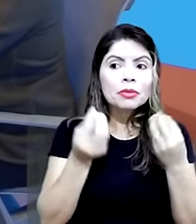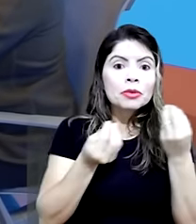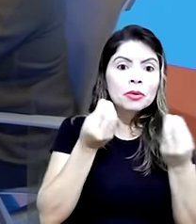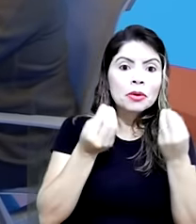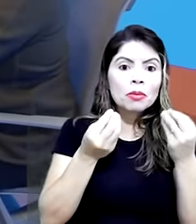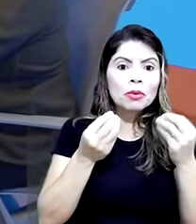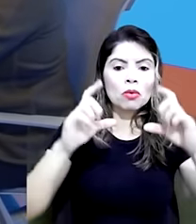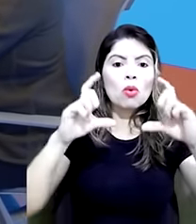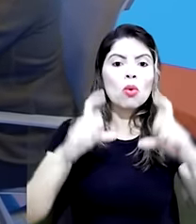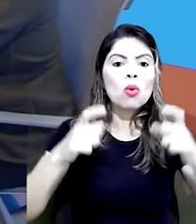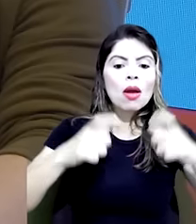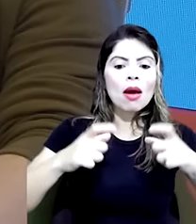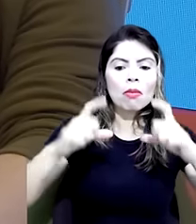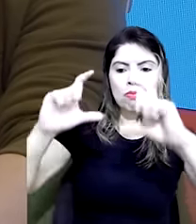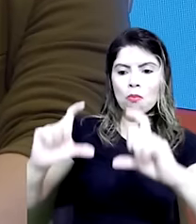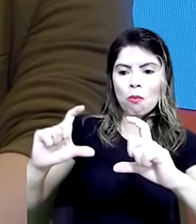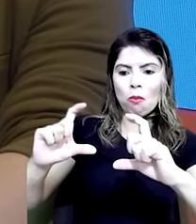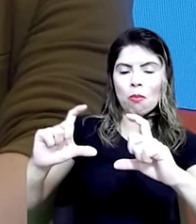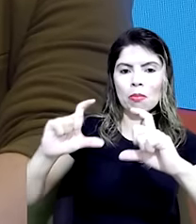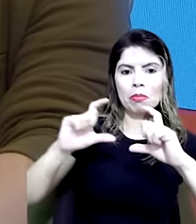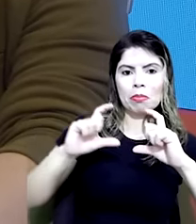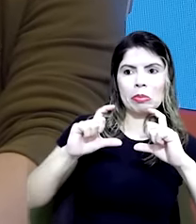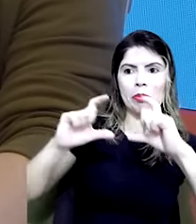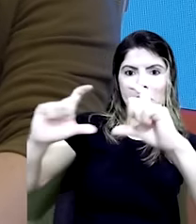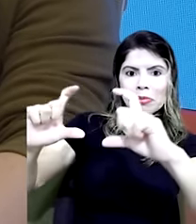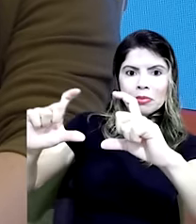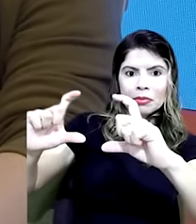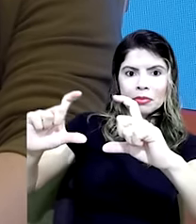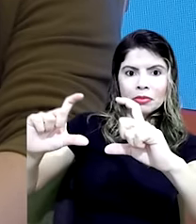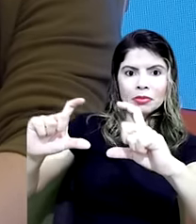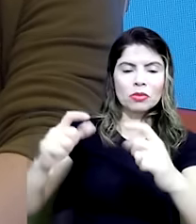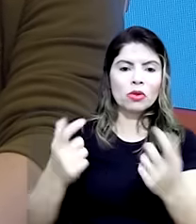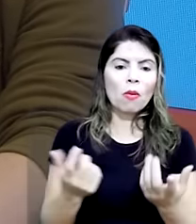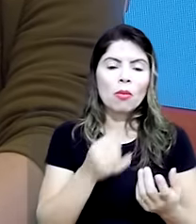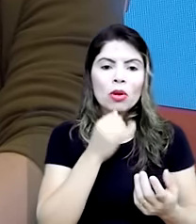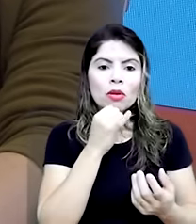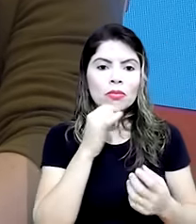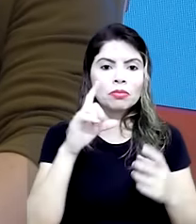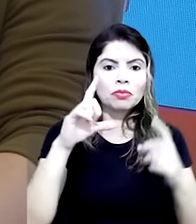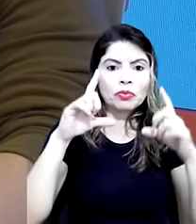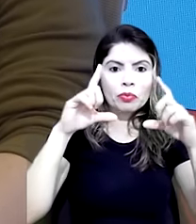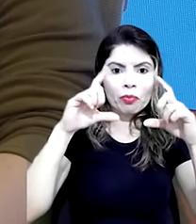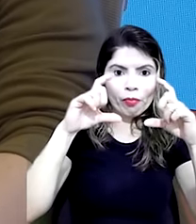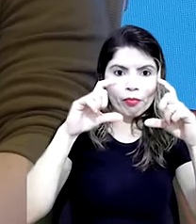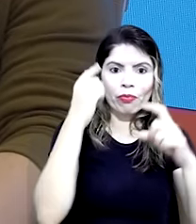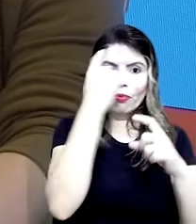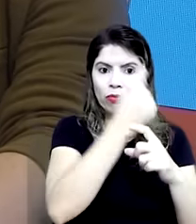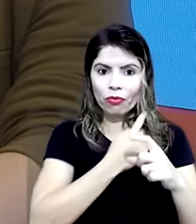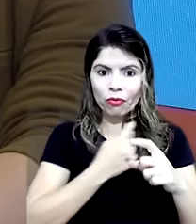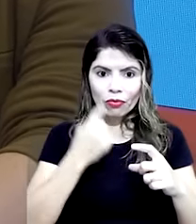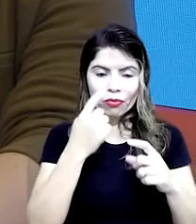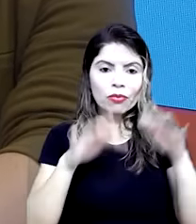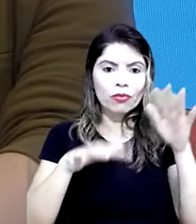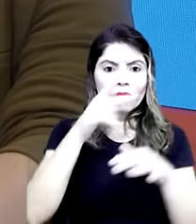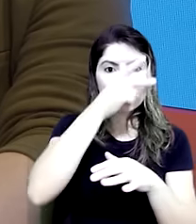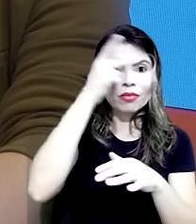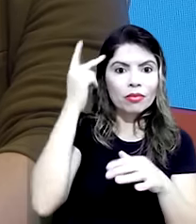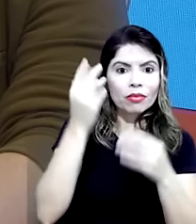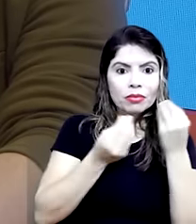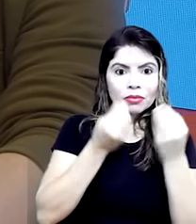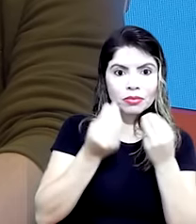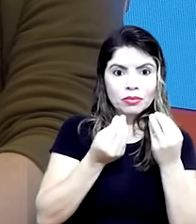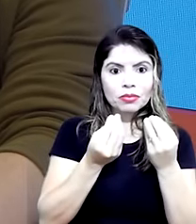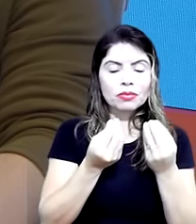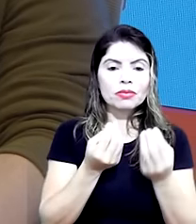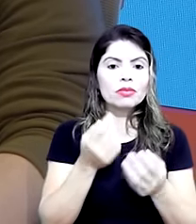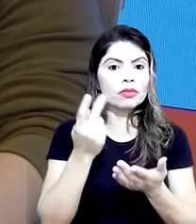seu celular se você vai se aproximar mais se você vai colocar por exemplo tá tirando uma foto ah de rosto Às vezes as pessoas eh